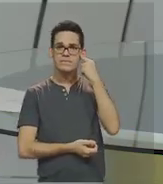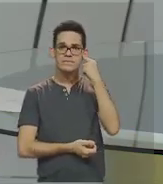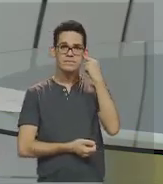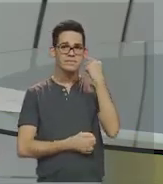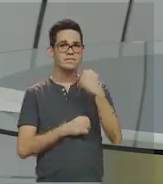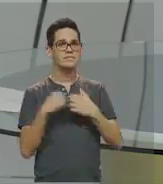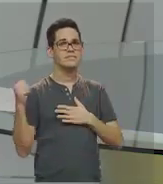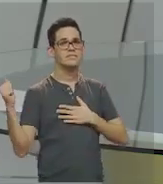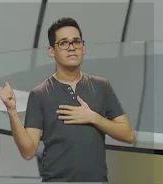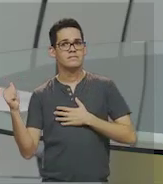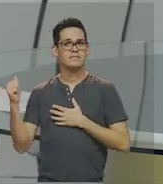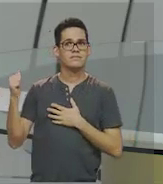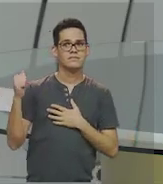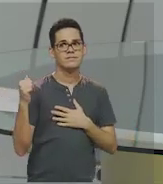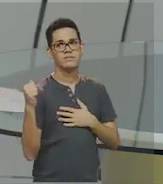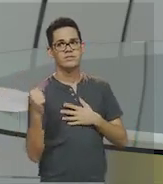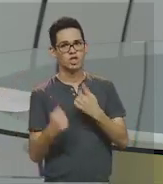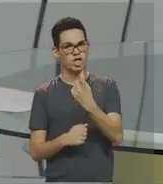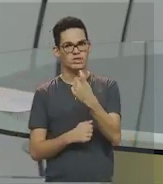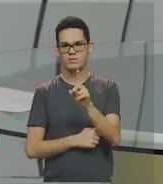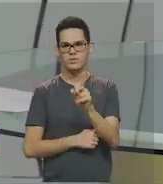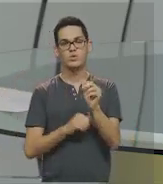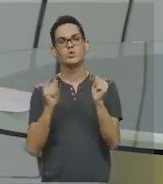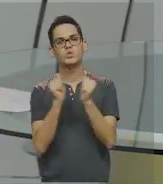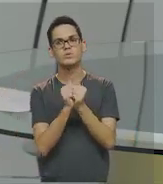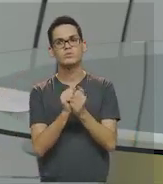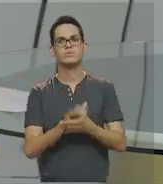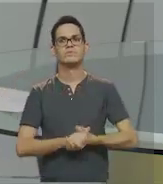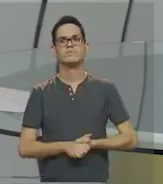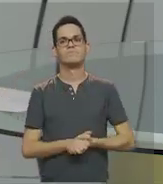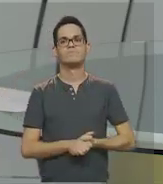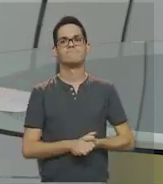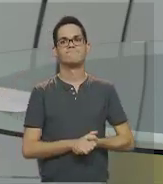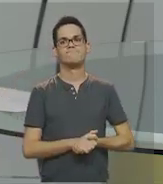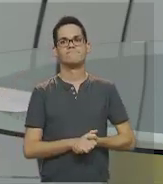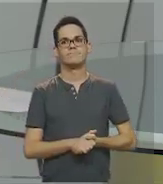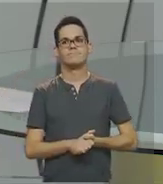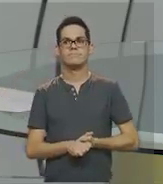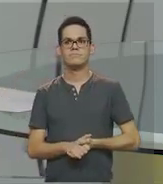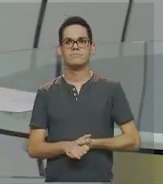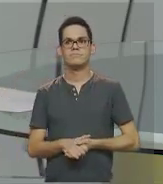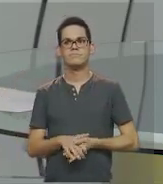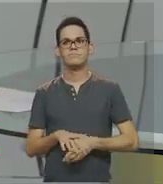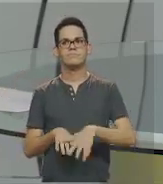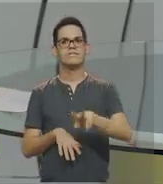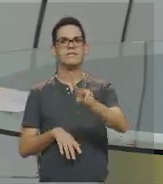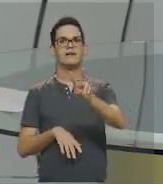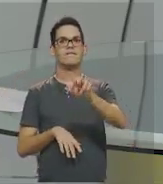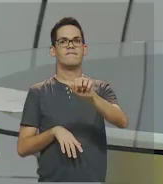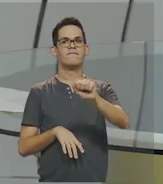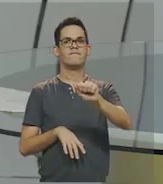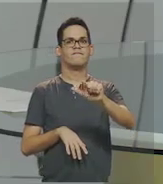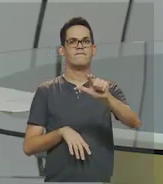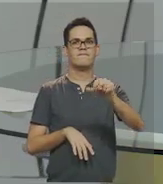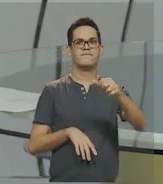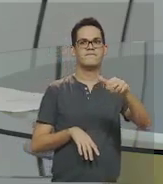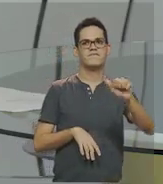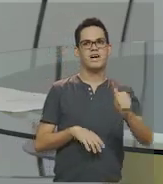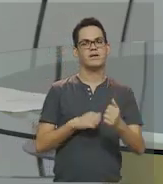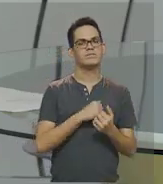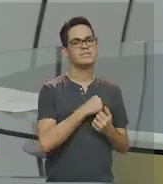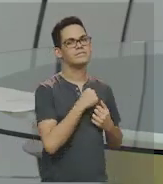tá? Né? Sem ser o samba solo, que é muito bacana. Aí nós temos a valsa, que é outro